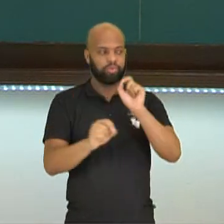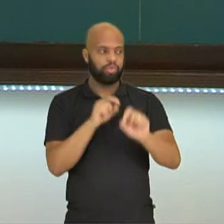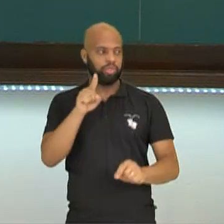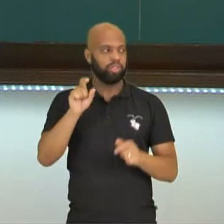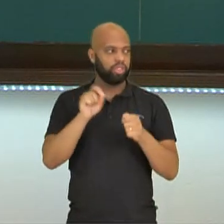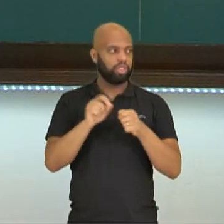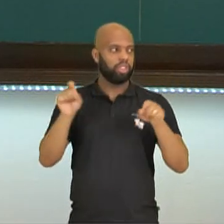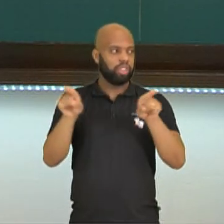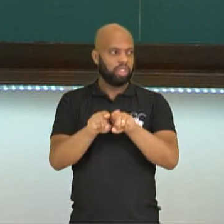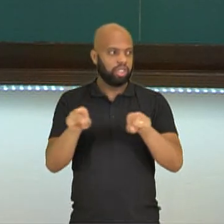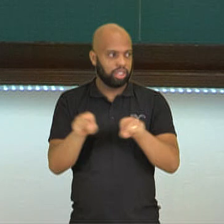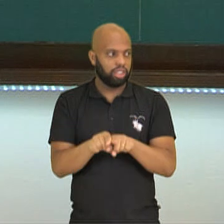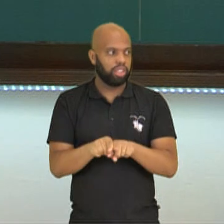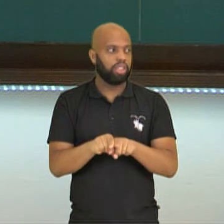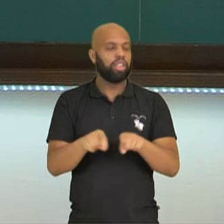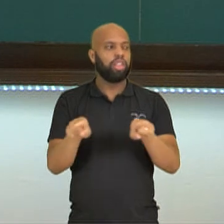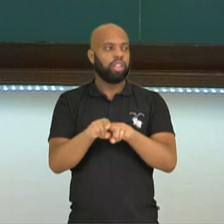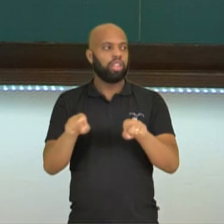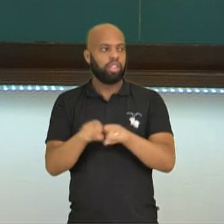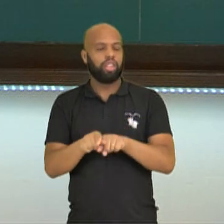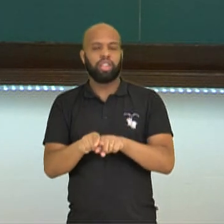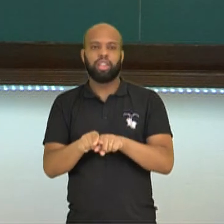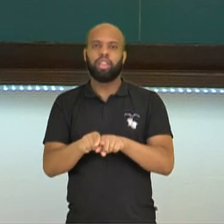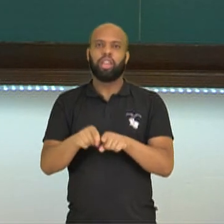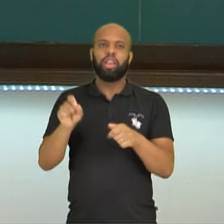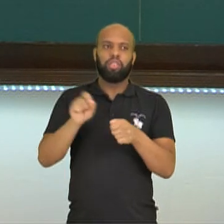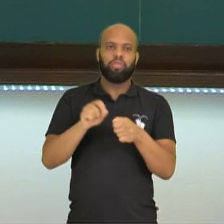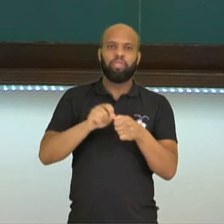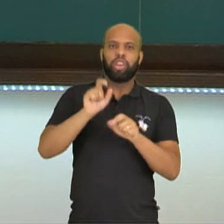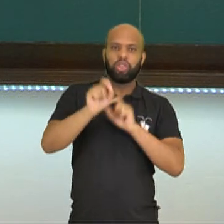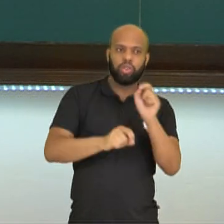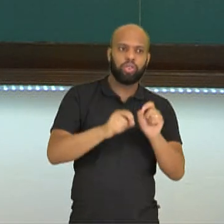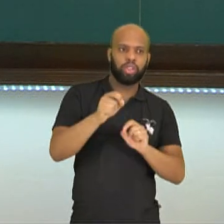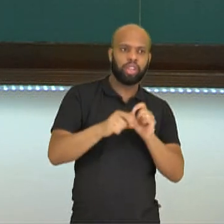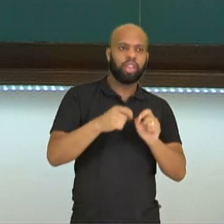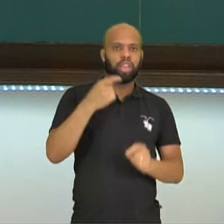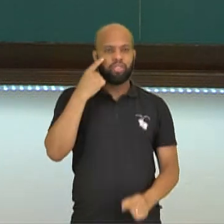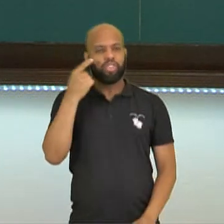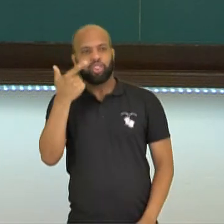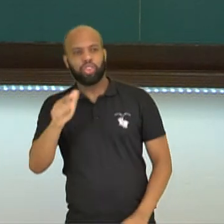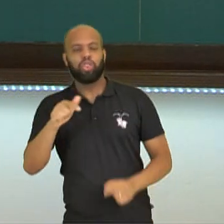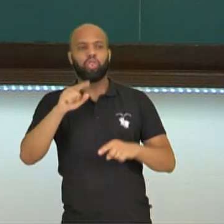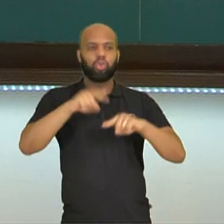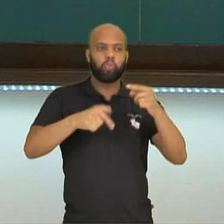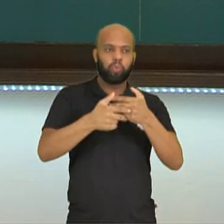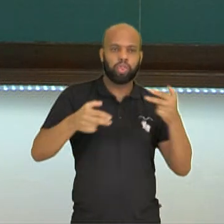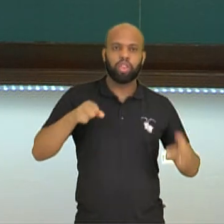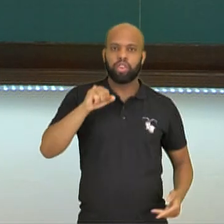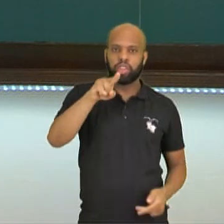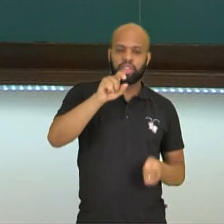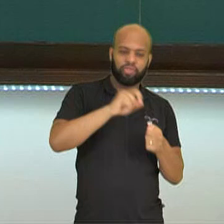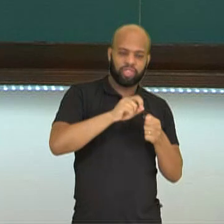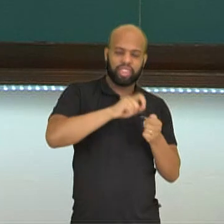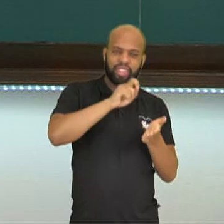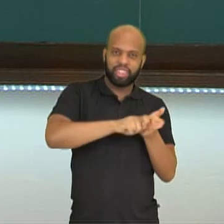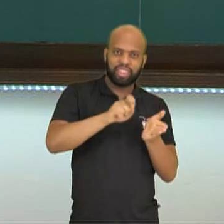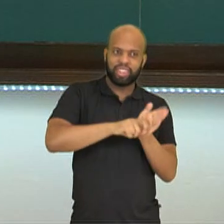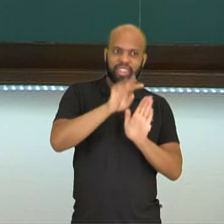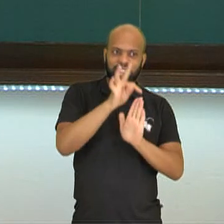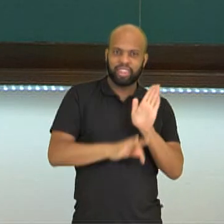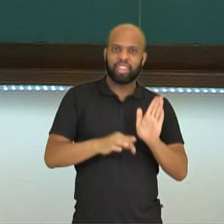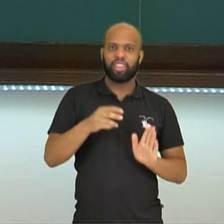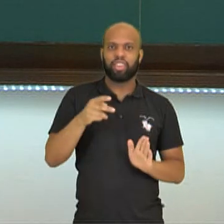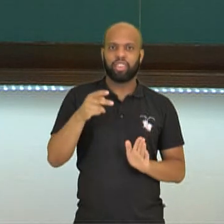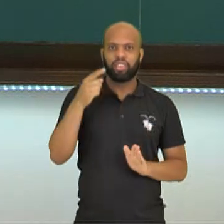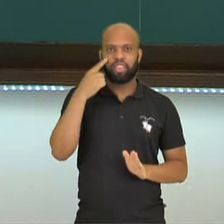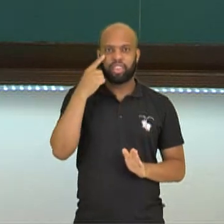está fazendo, revise esse material. Quando você for produzir esse texto, verifique se aquela opinião que